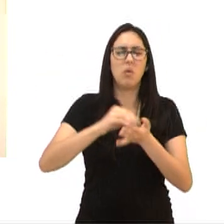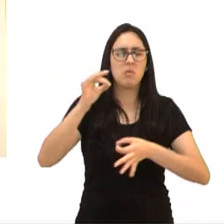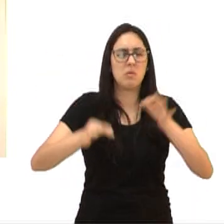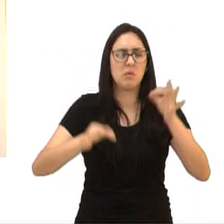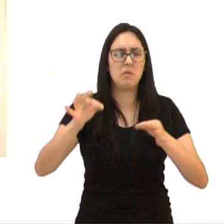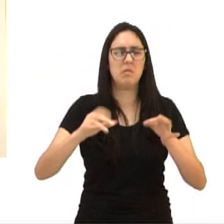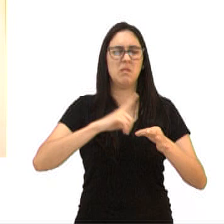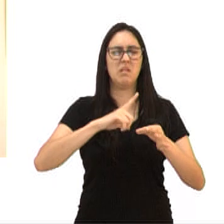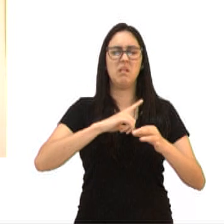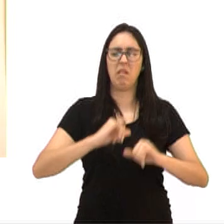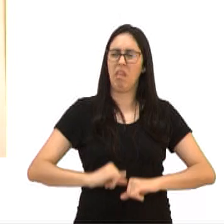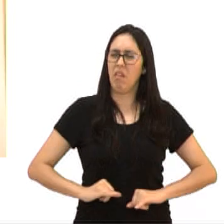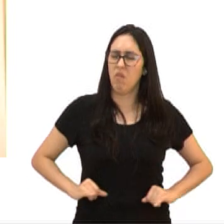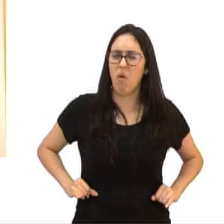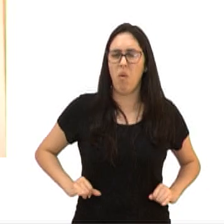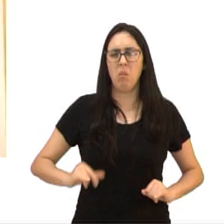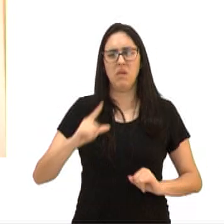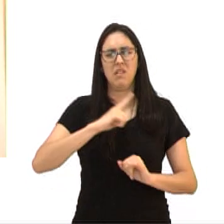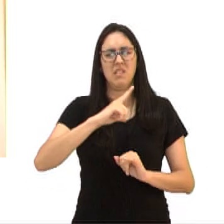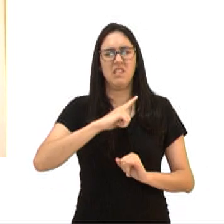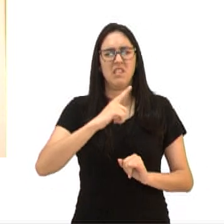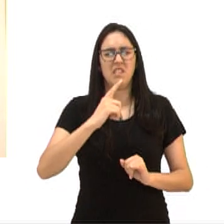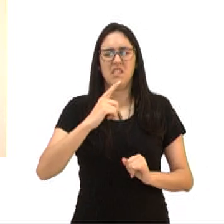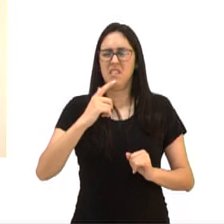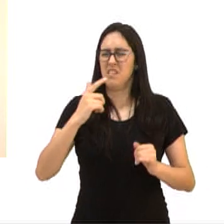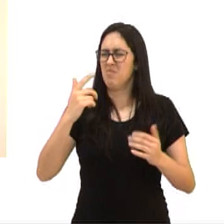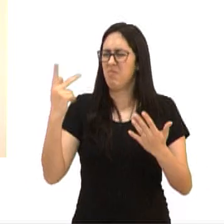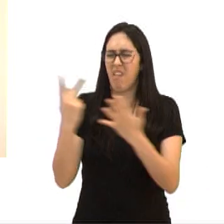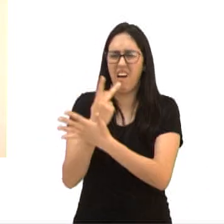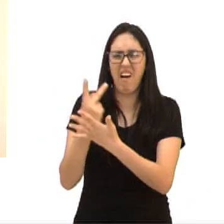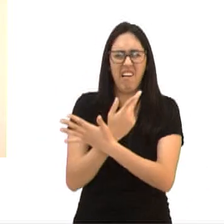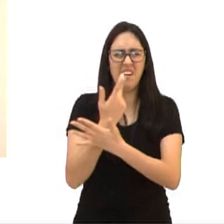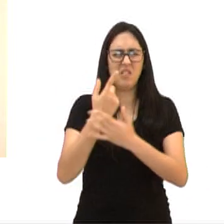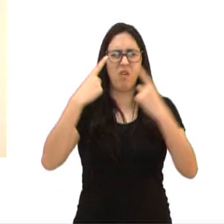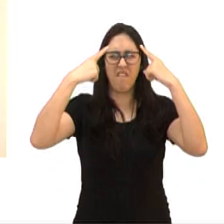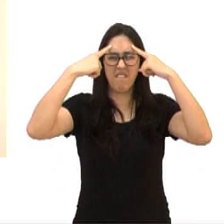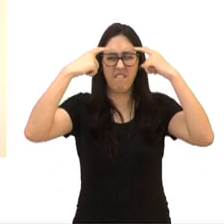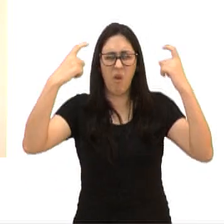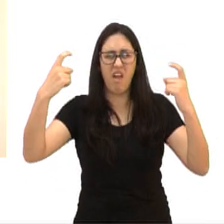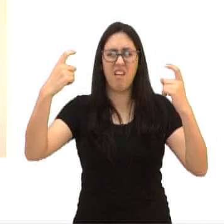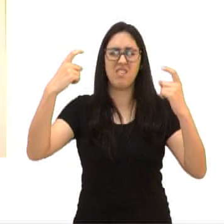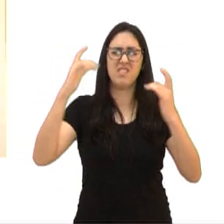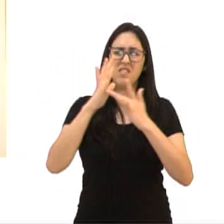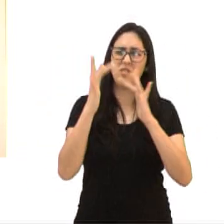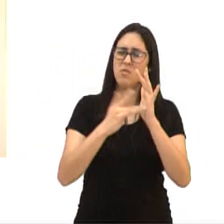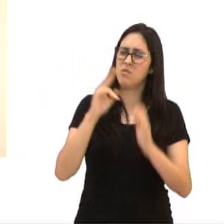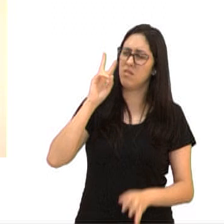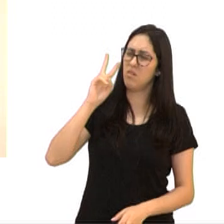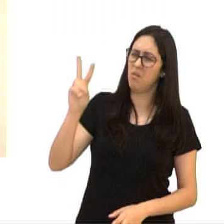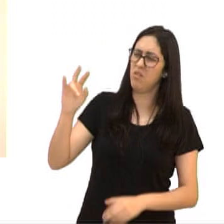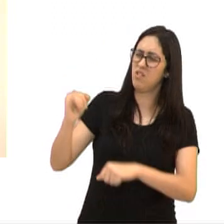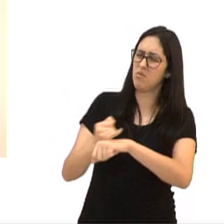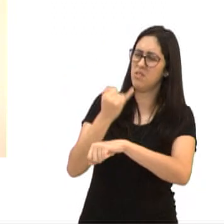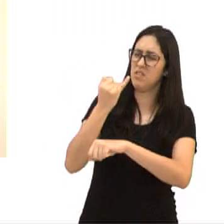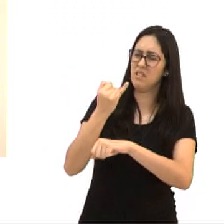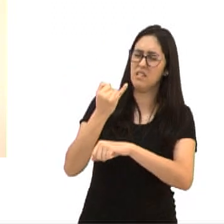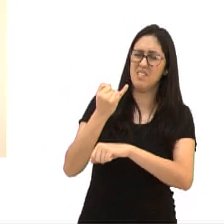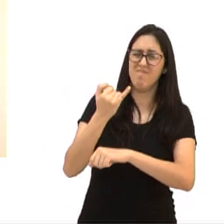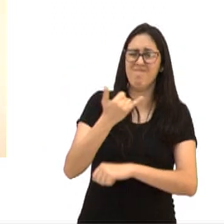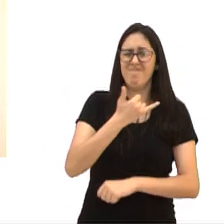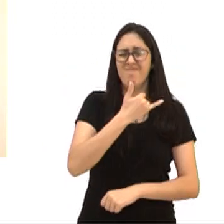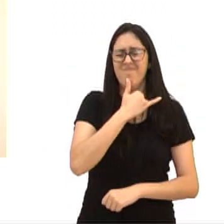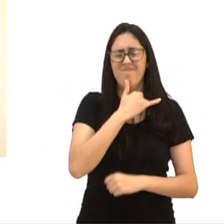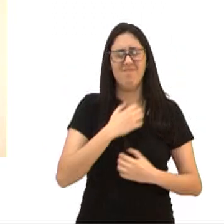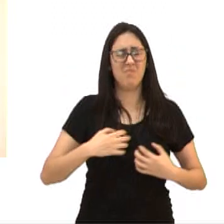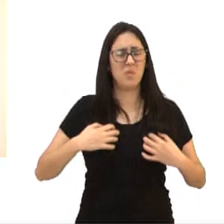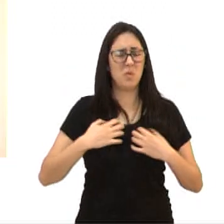vê miséria, ele vê violência. Todas estas coisas entristecem a Jesus. Como